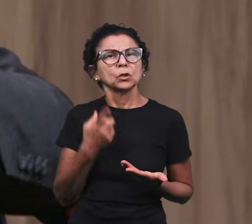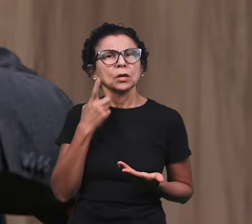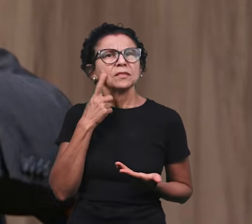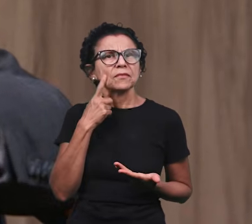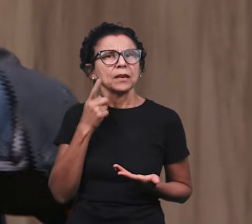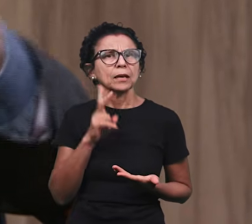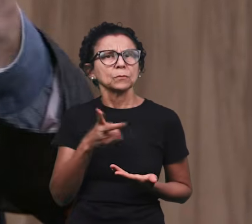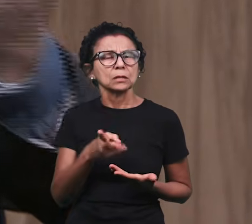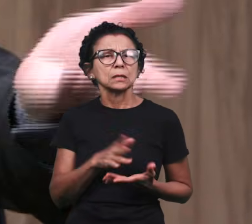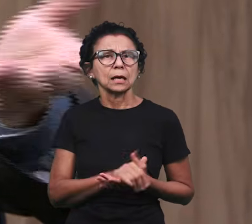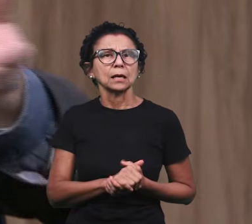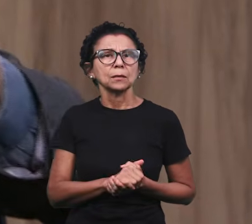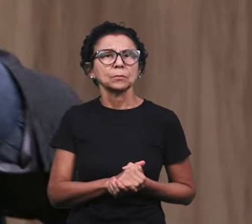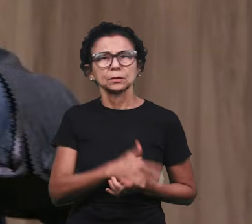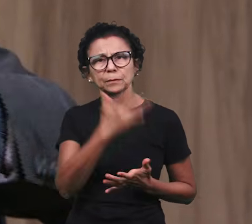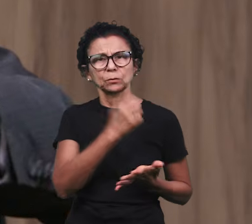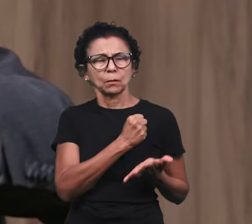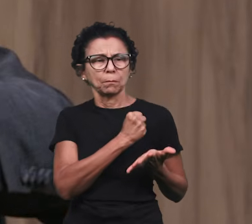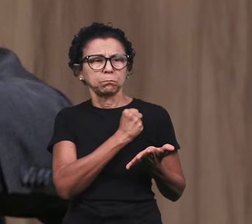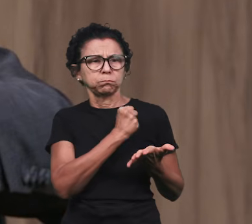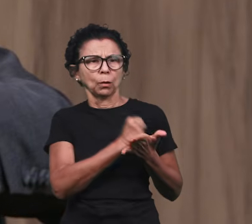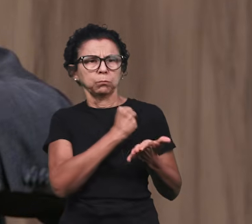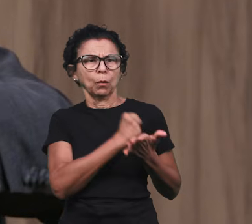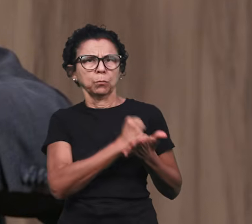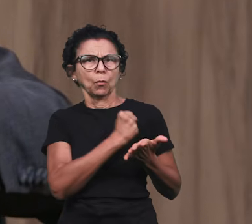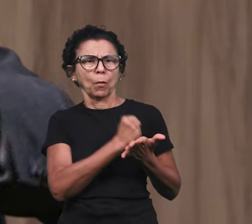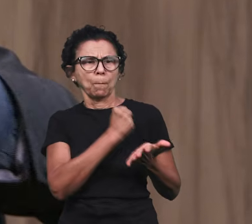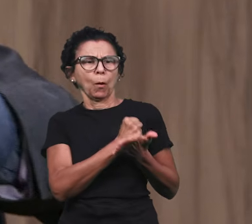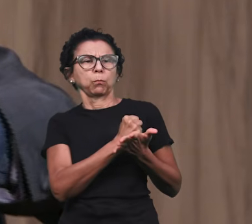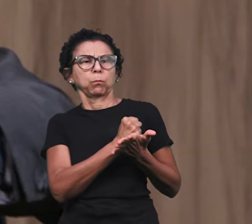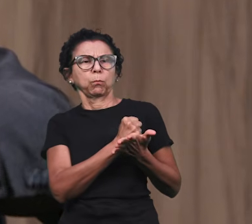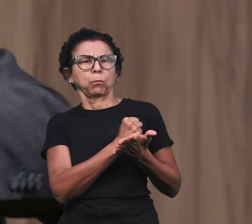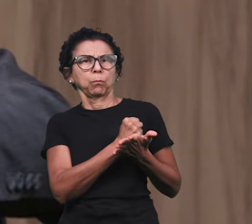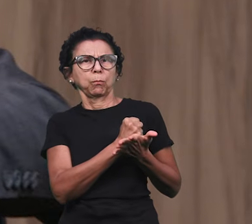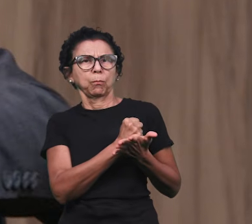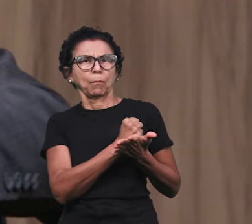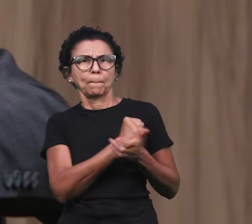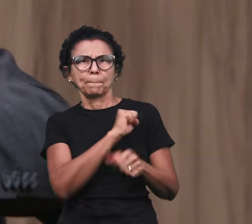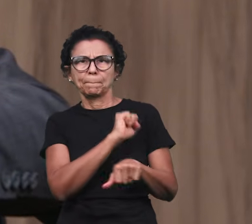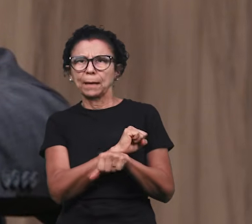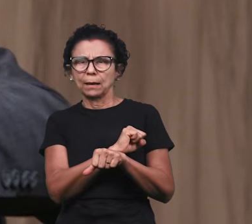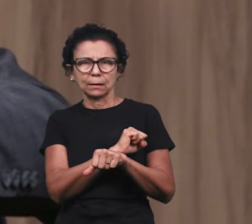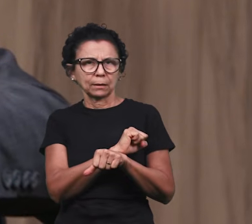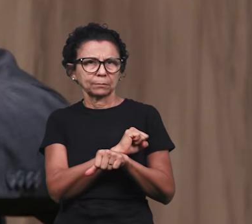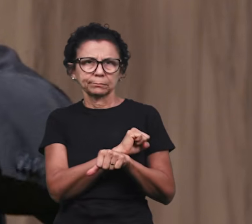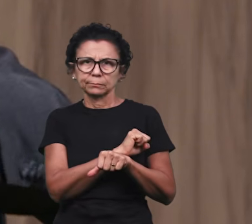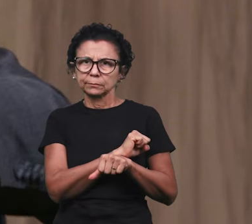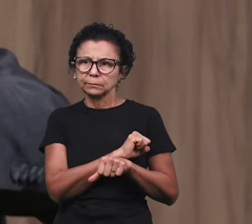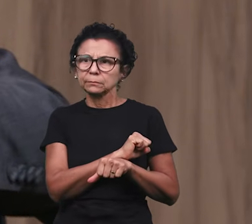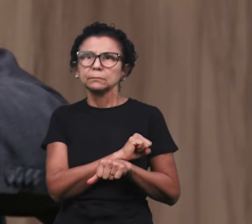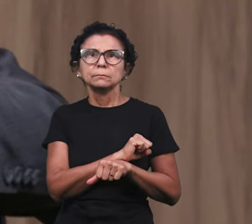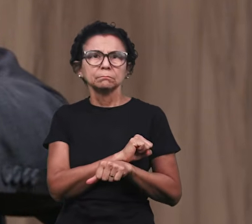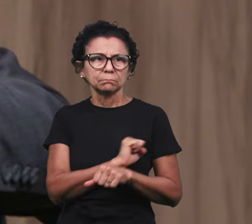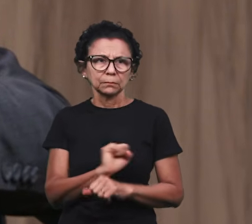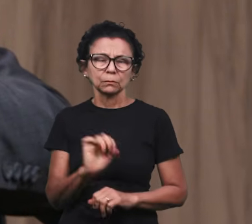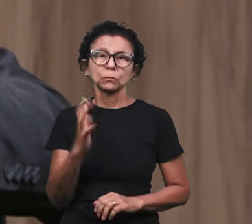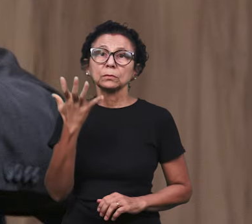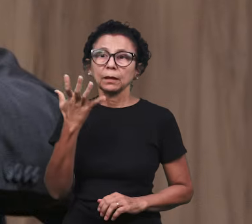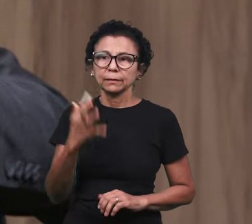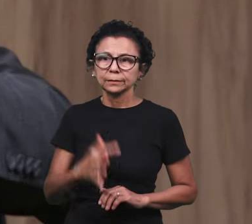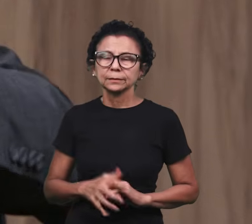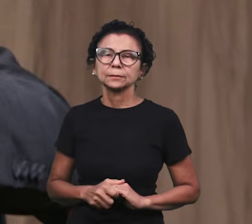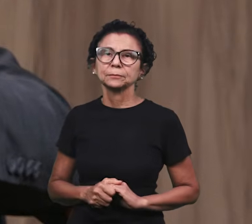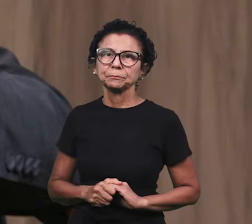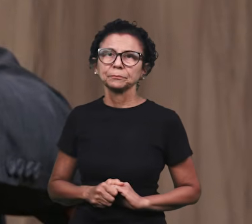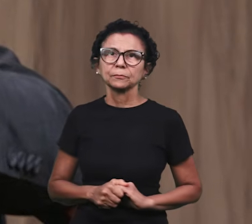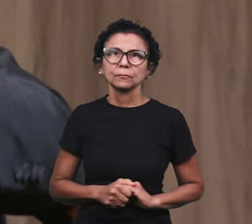diariamente, né? As paradas por complicações, pelas patologias associadas, enfim. E elas acontecem.